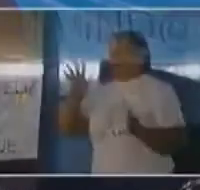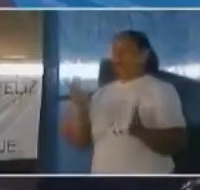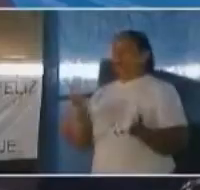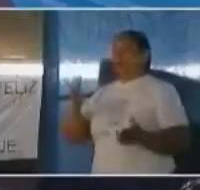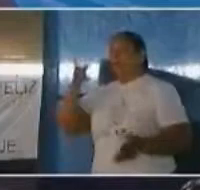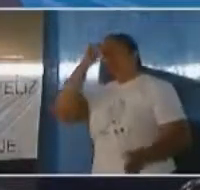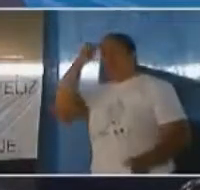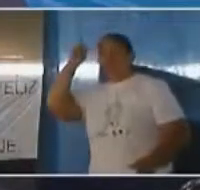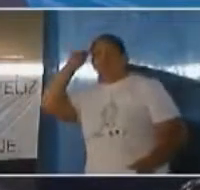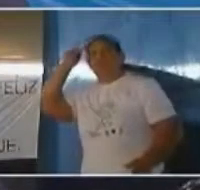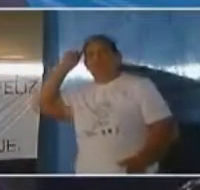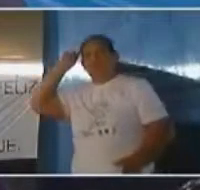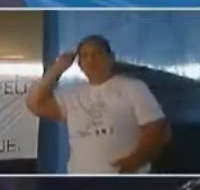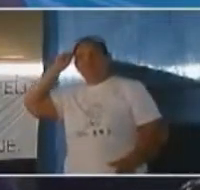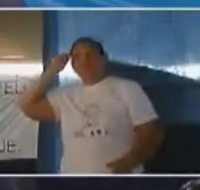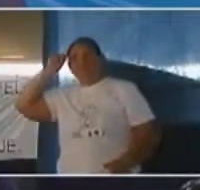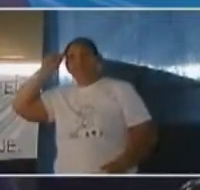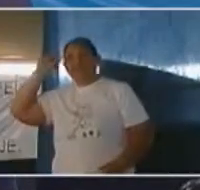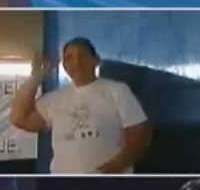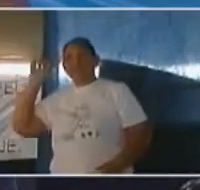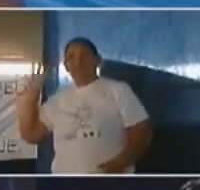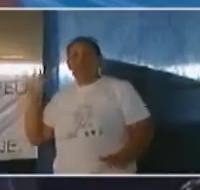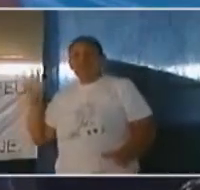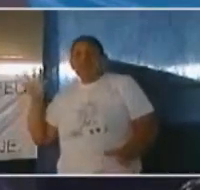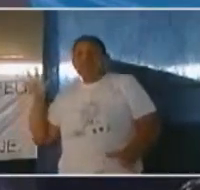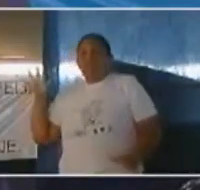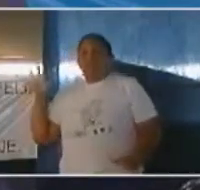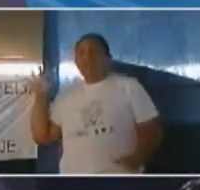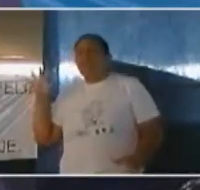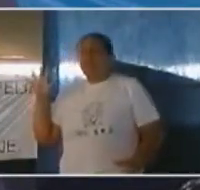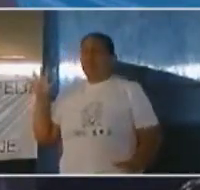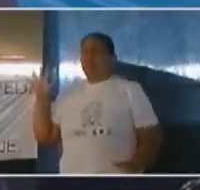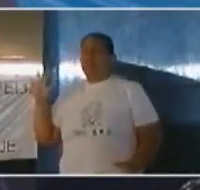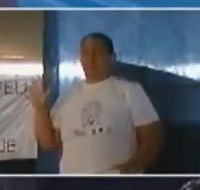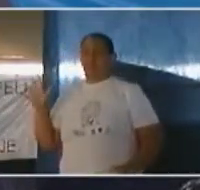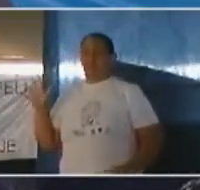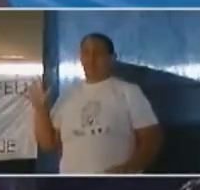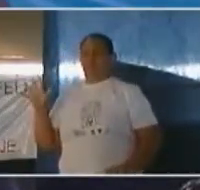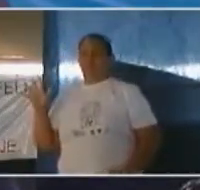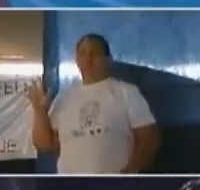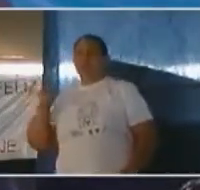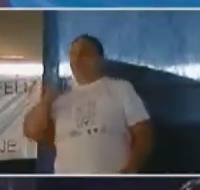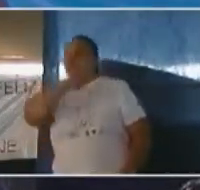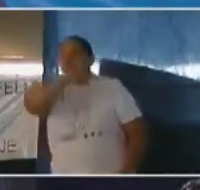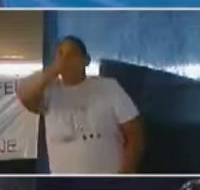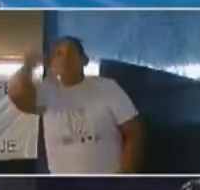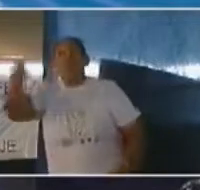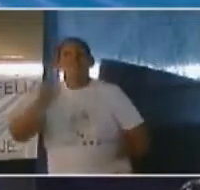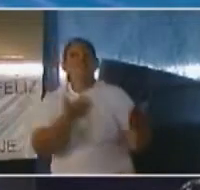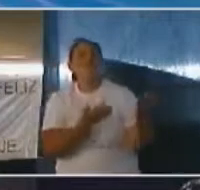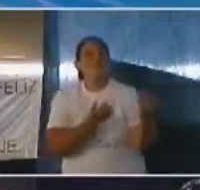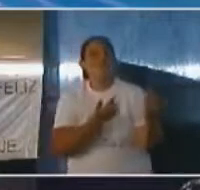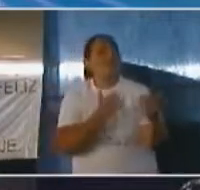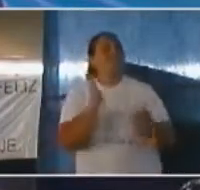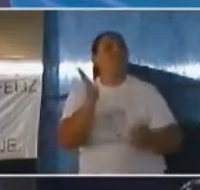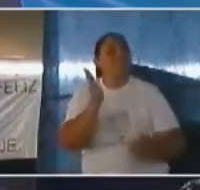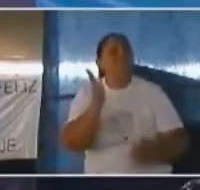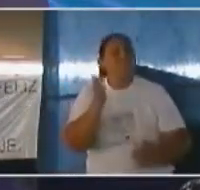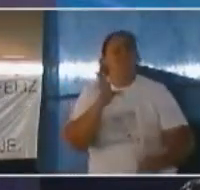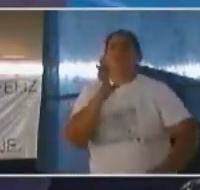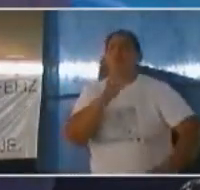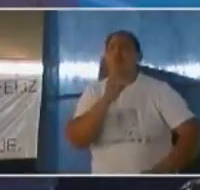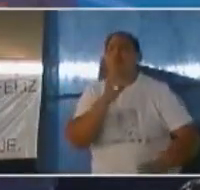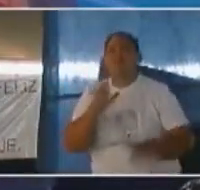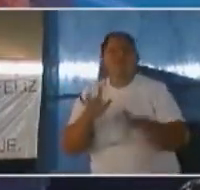porque vocês já nasceram dentro dele. Vocês já nasceram em cima de um computador, praticamente.